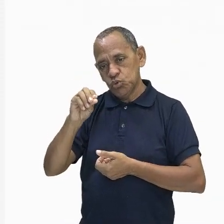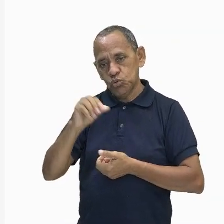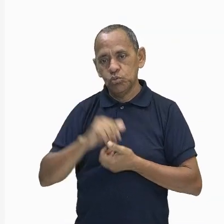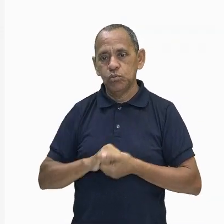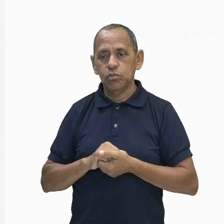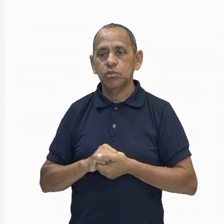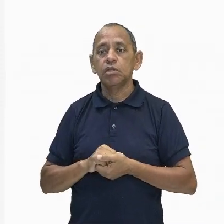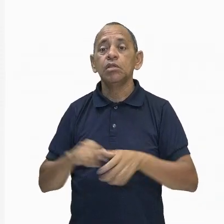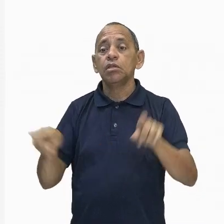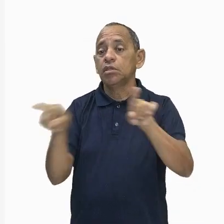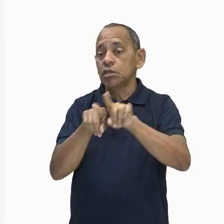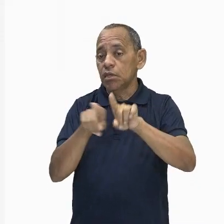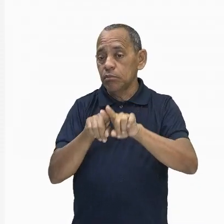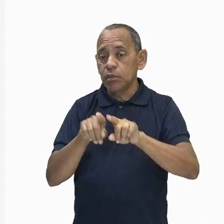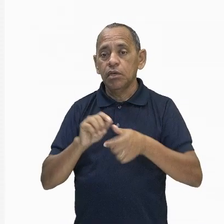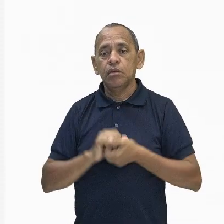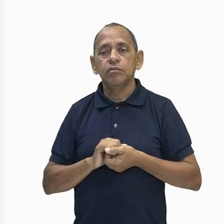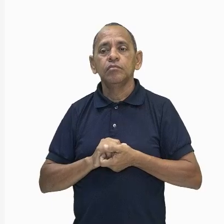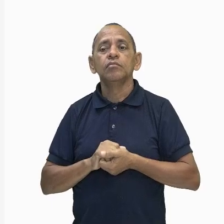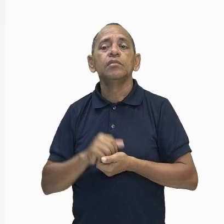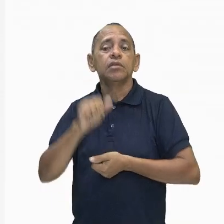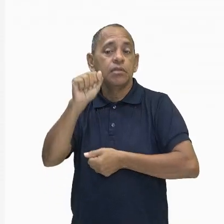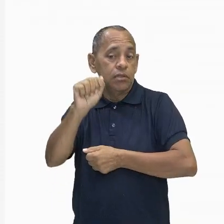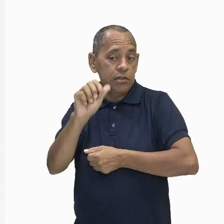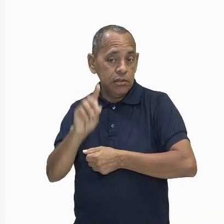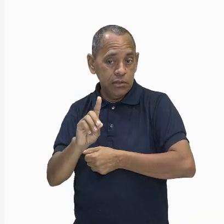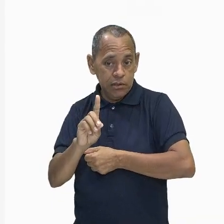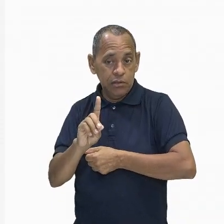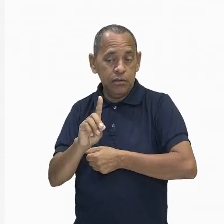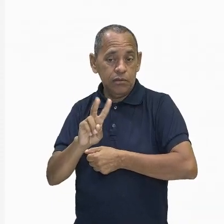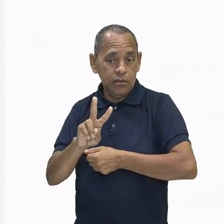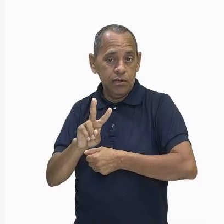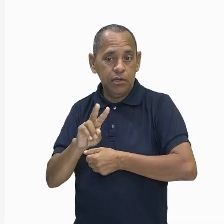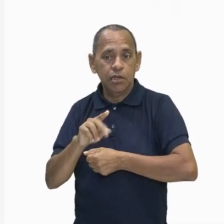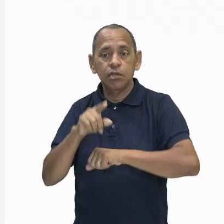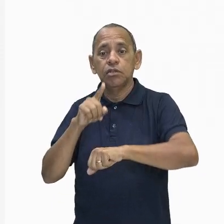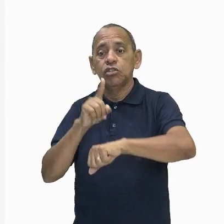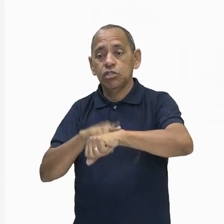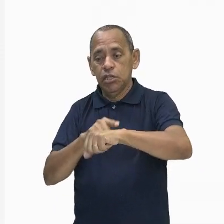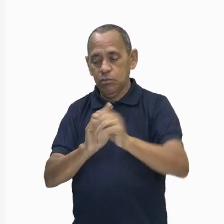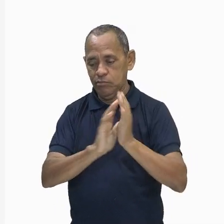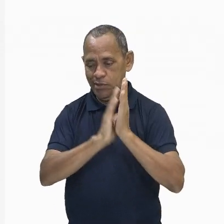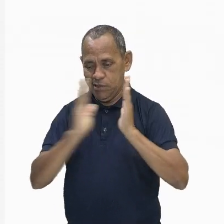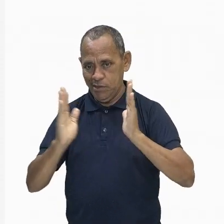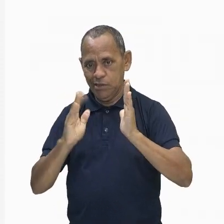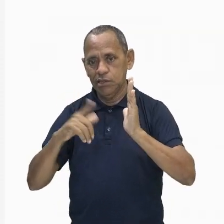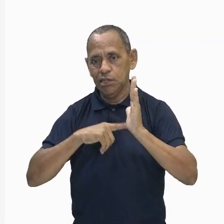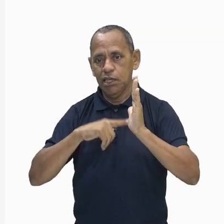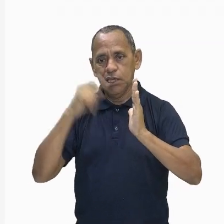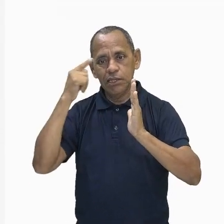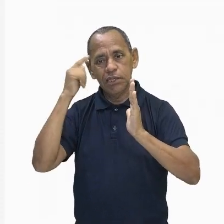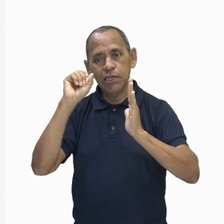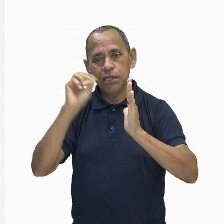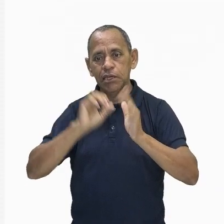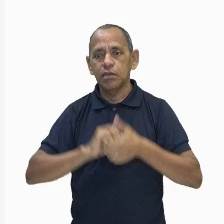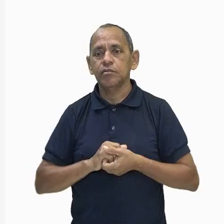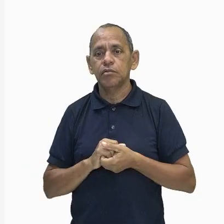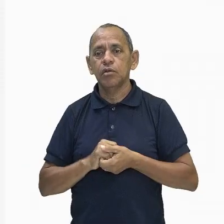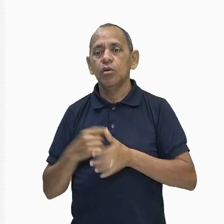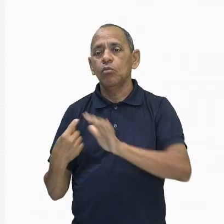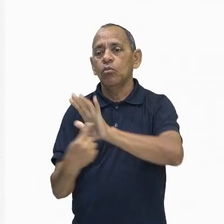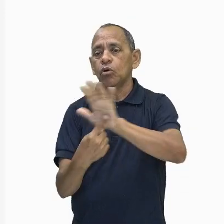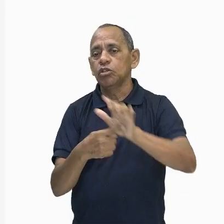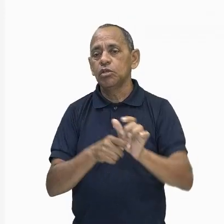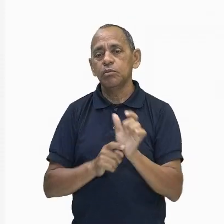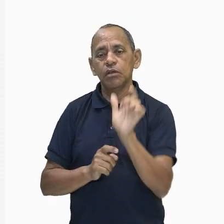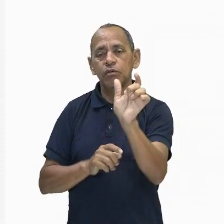cedo também é um outro advérbio de tempo. E perceba que esse advérbio de tempo, ele tem a sua ideia intensificada pela